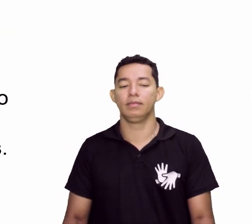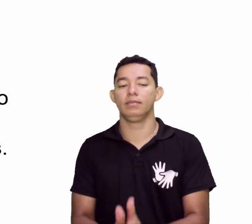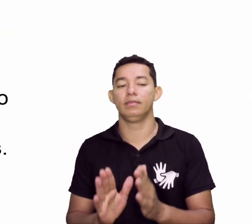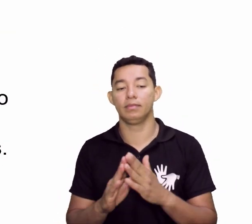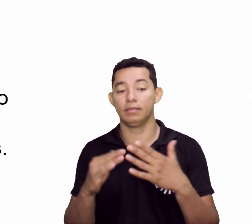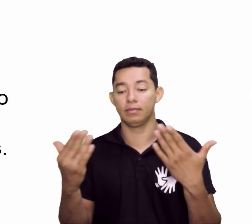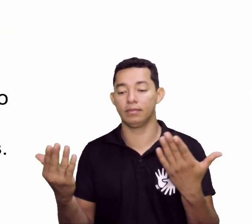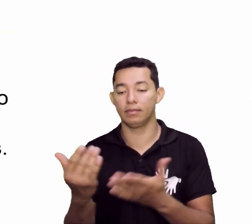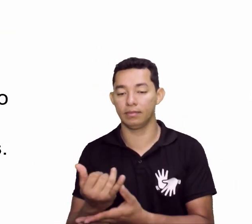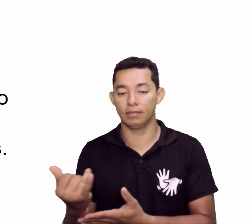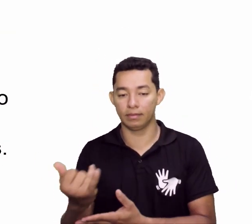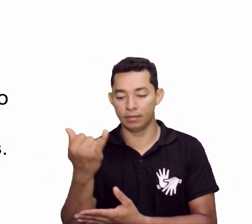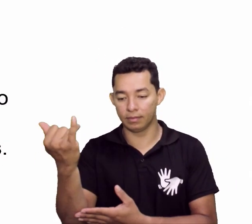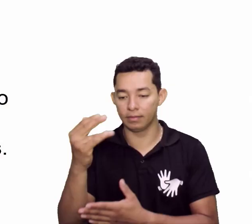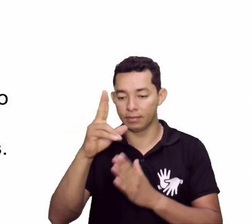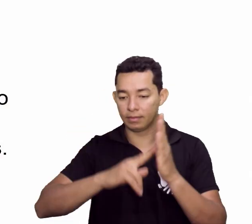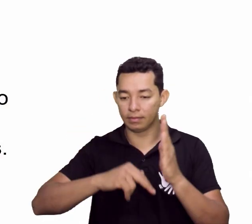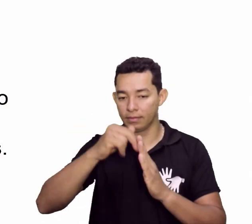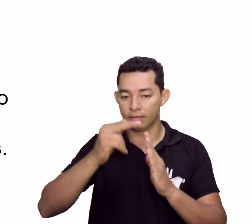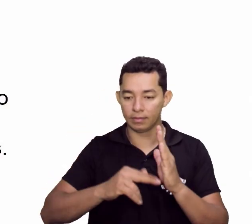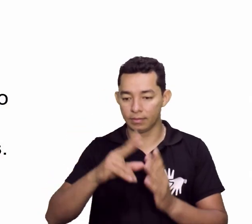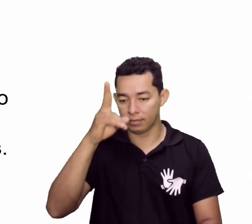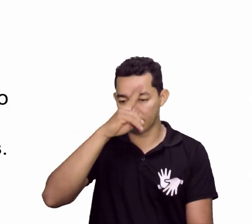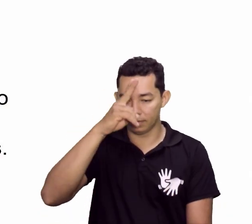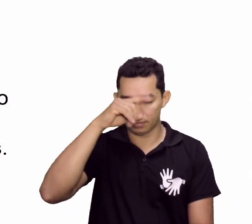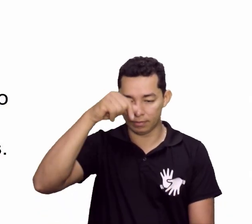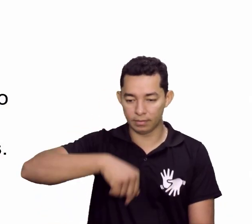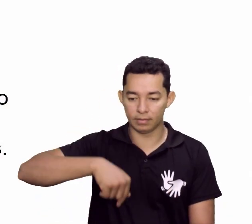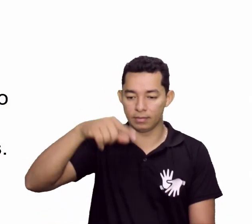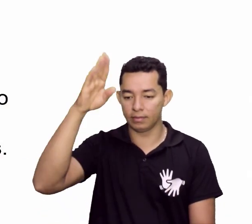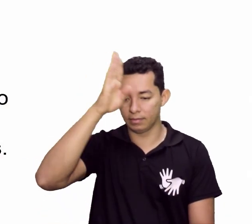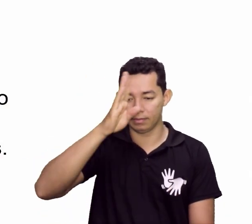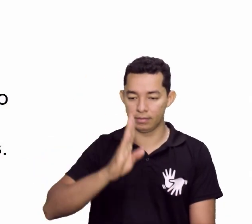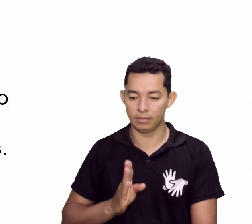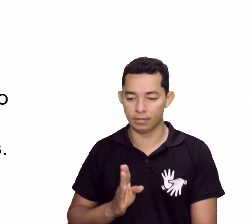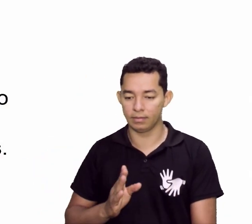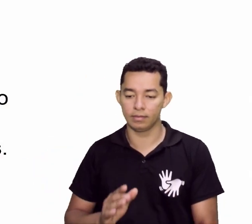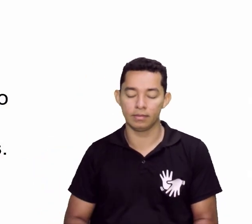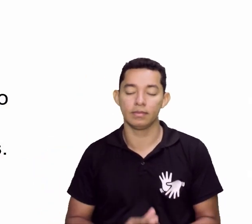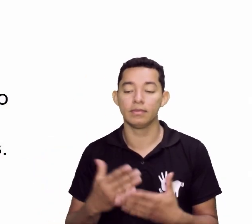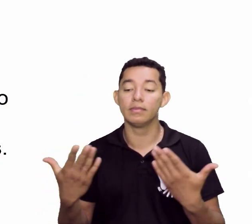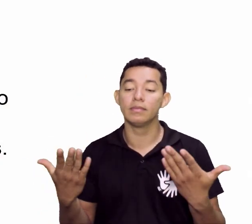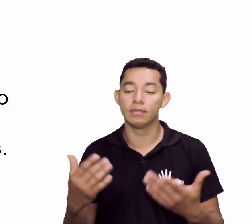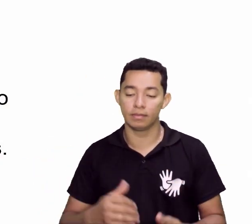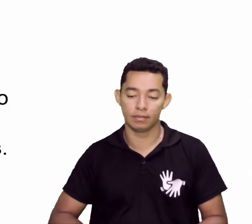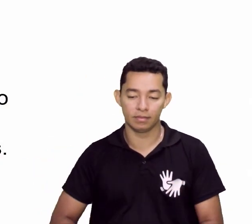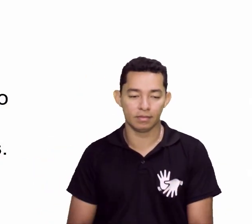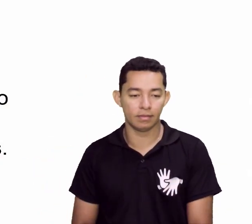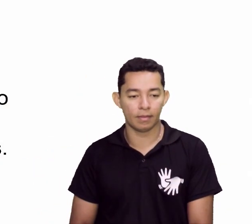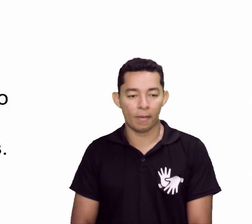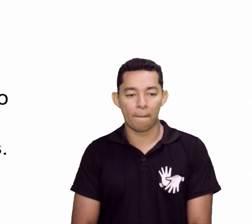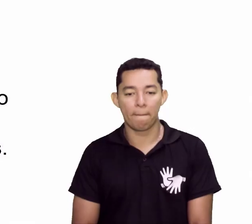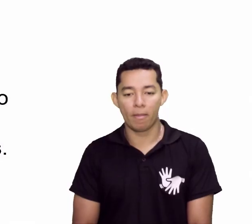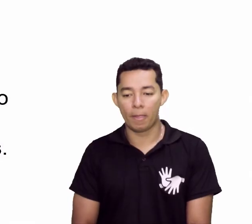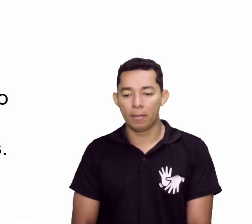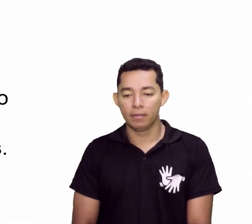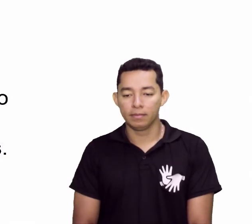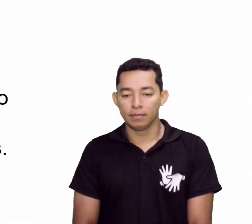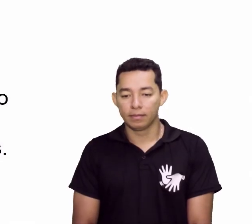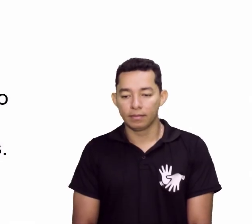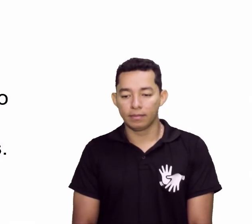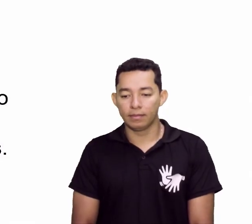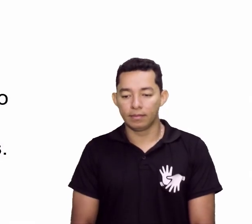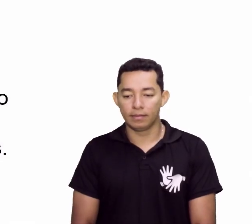a importância da pintura histórica no Brasil? No Brasil. Brasil,